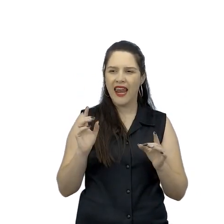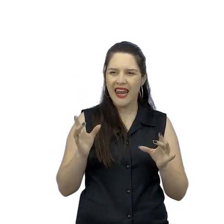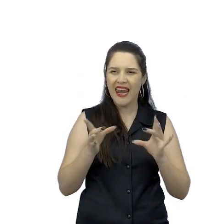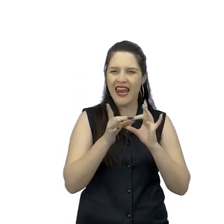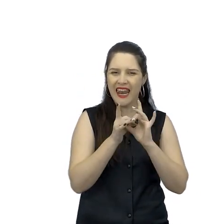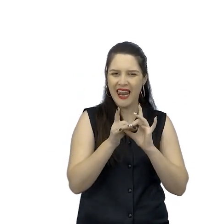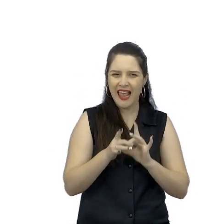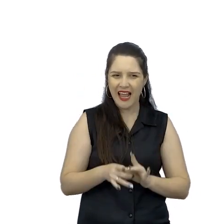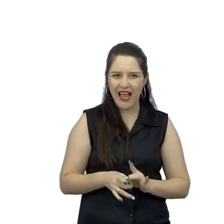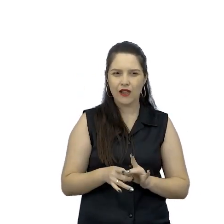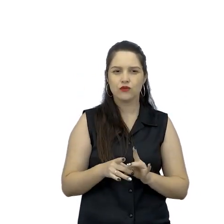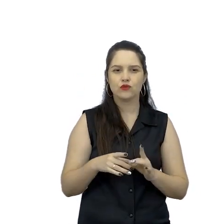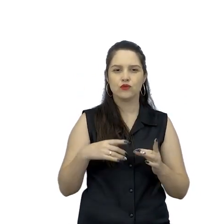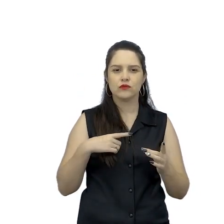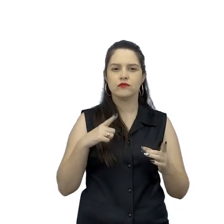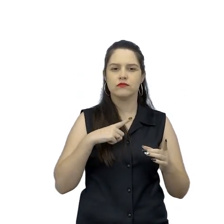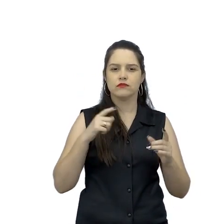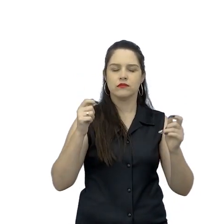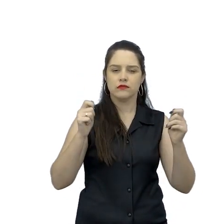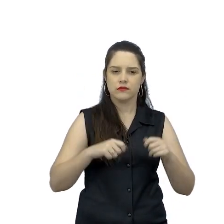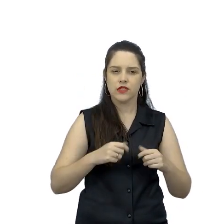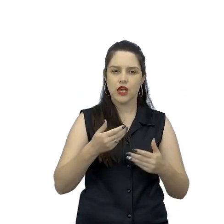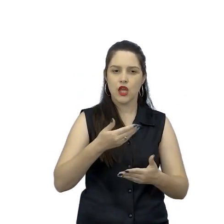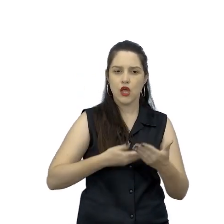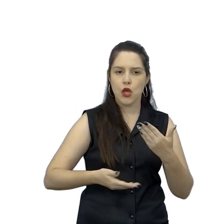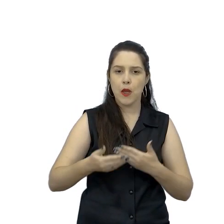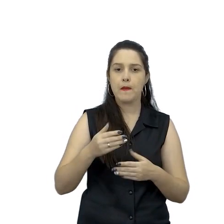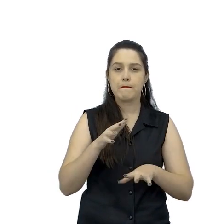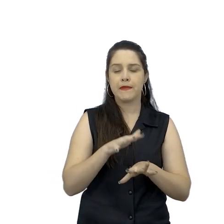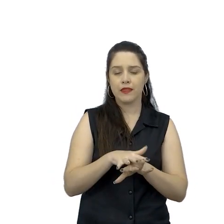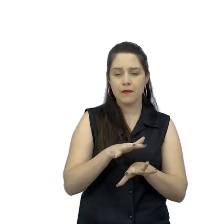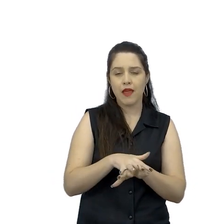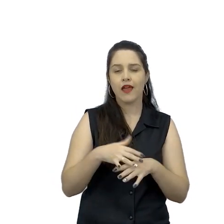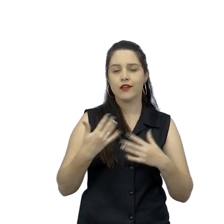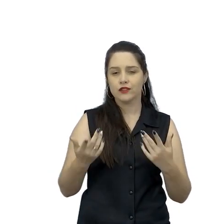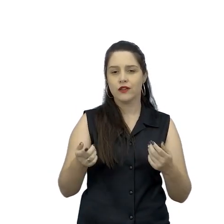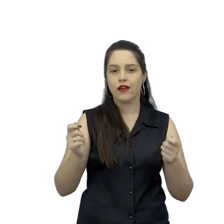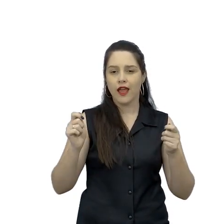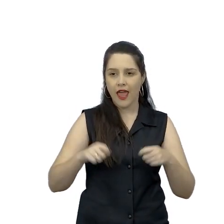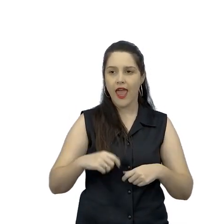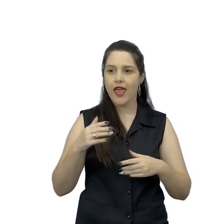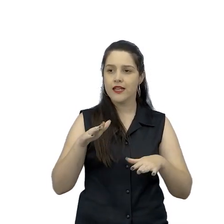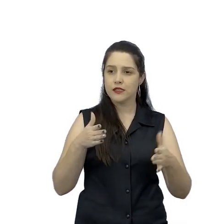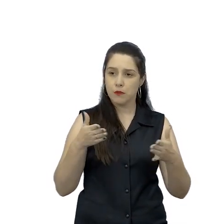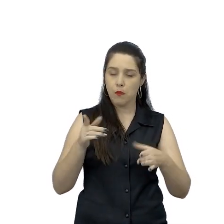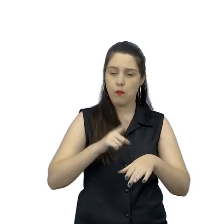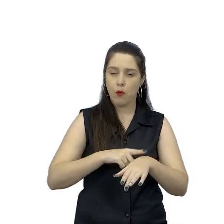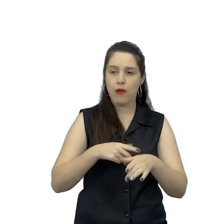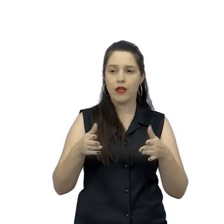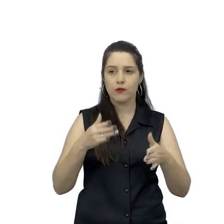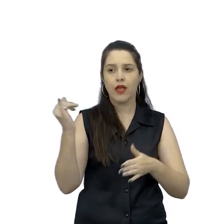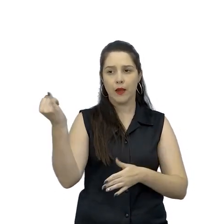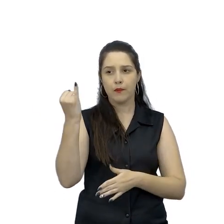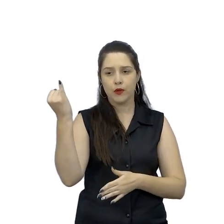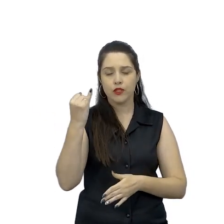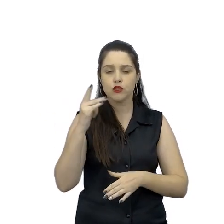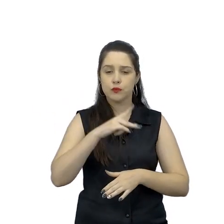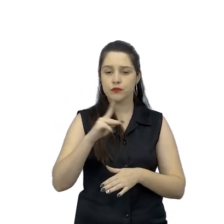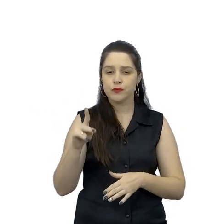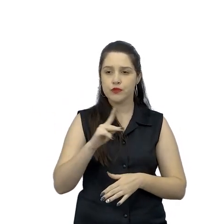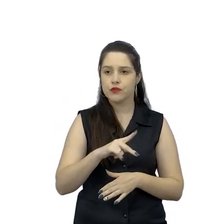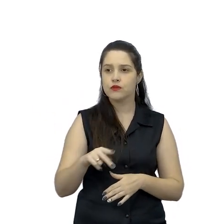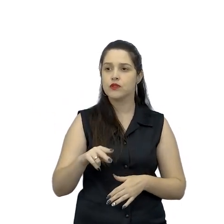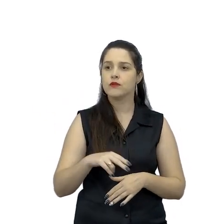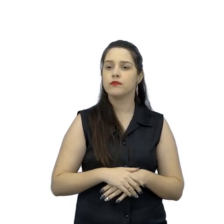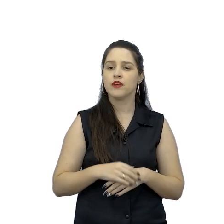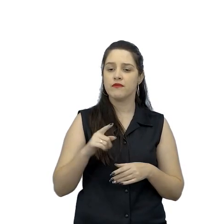relativos aos temas polêmicos envolvendo essa mesma temática, né? Então, esse momento é rico, é importante, é o momento em que o professor vai ser